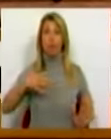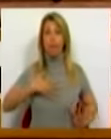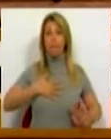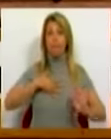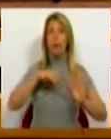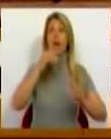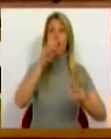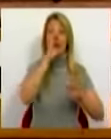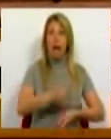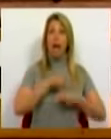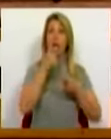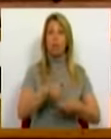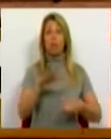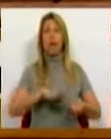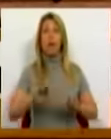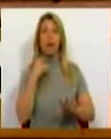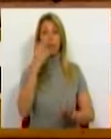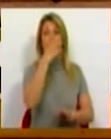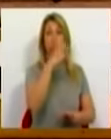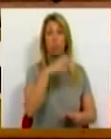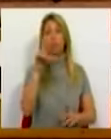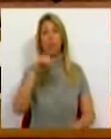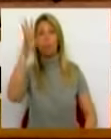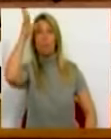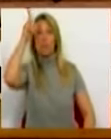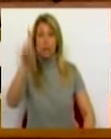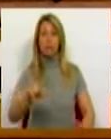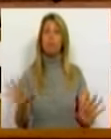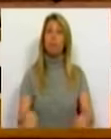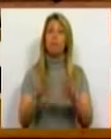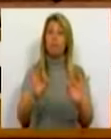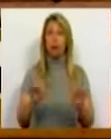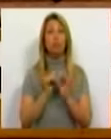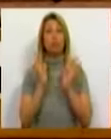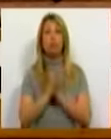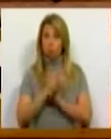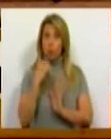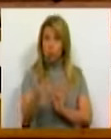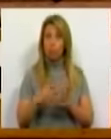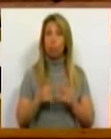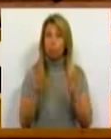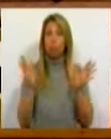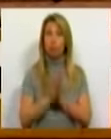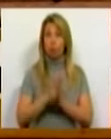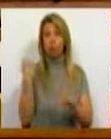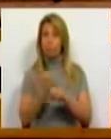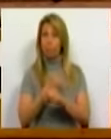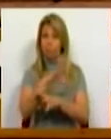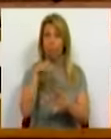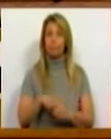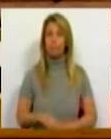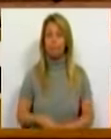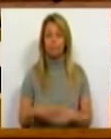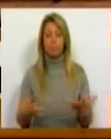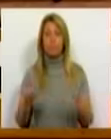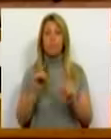do ramo do setor da suinicultura e do leite, bem como para todos, e repito, todos os seus trabalhadores.